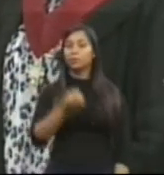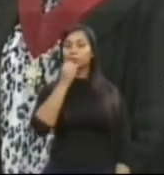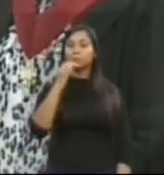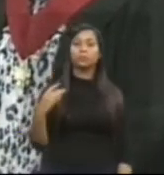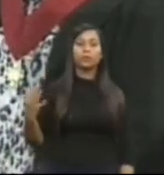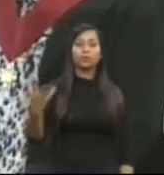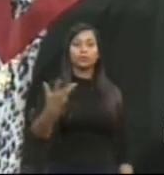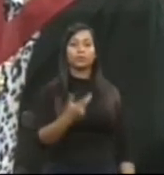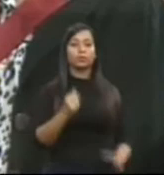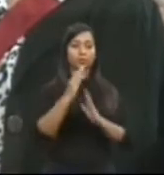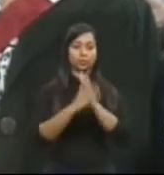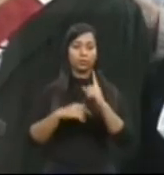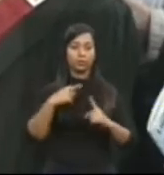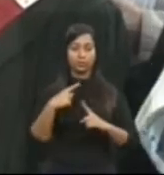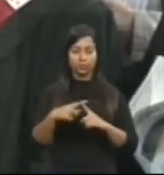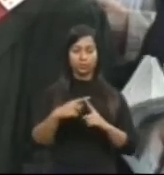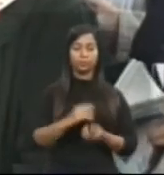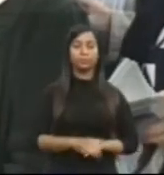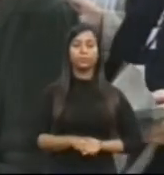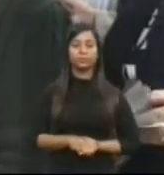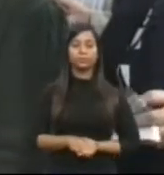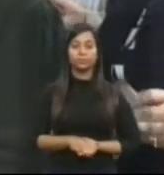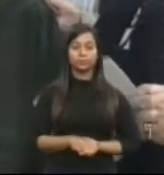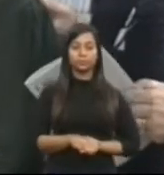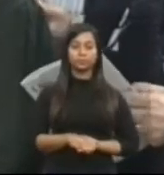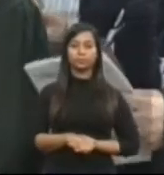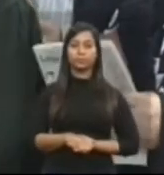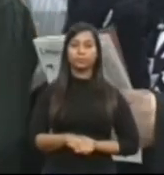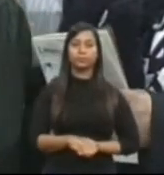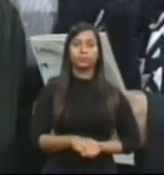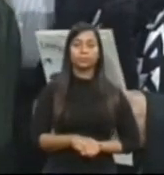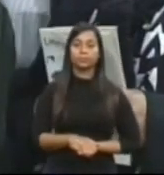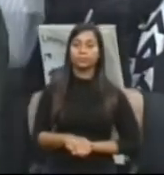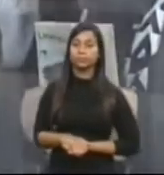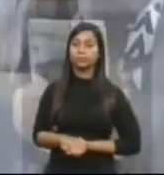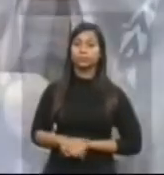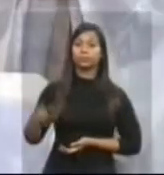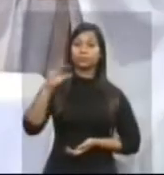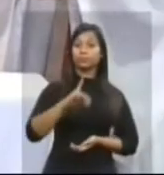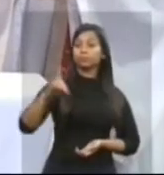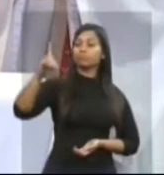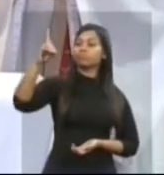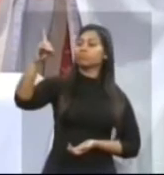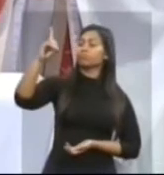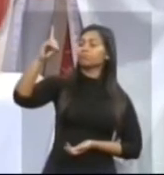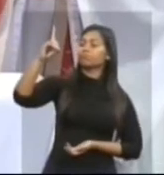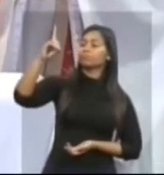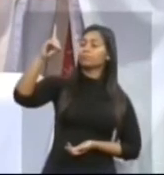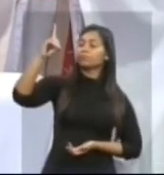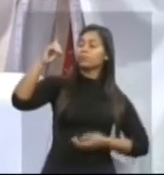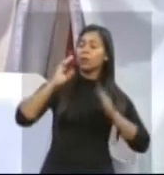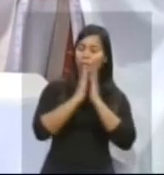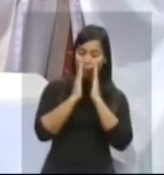nome, para o nosso bem e de toda a Santa Igreja. Ó Deus, que